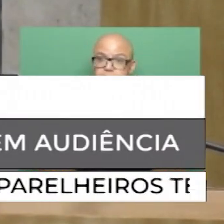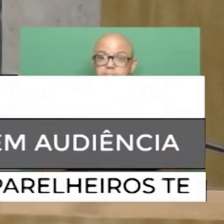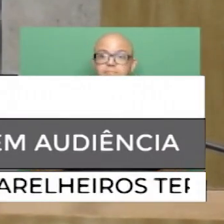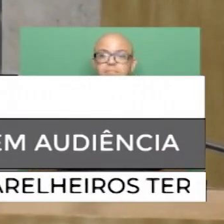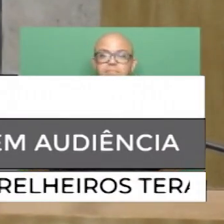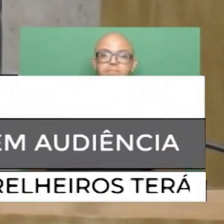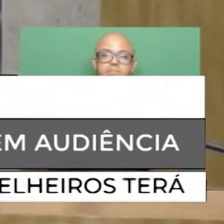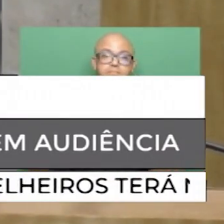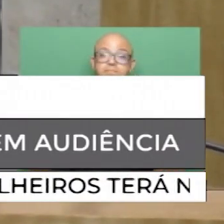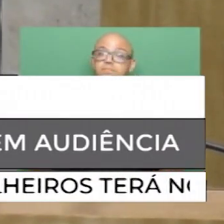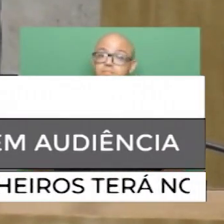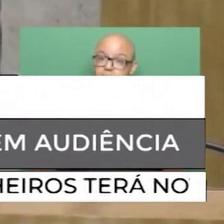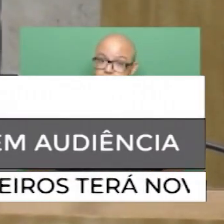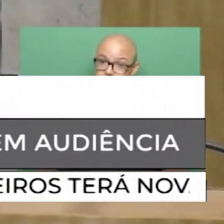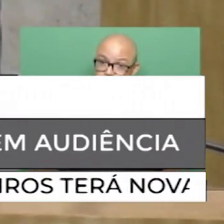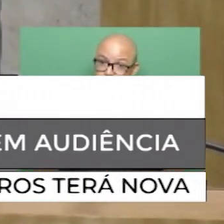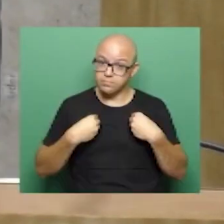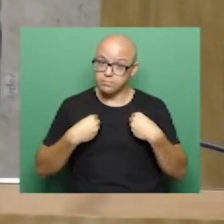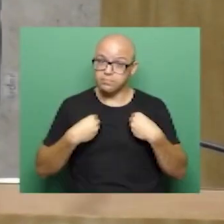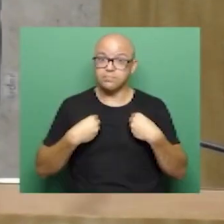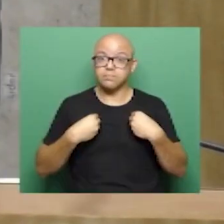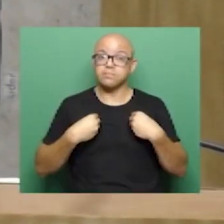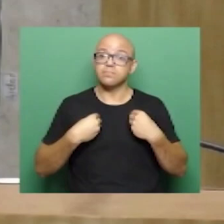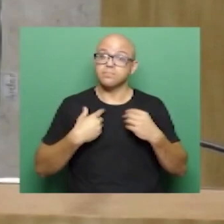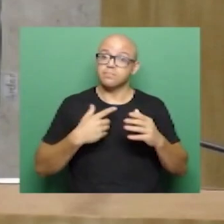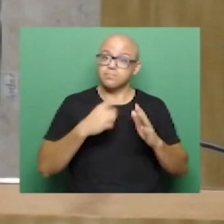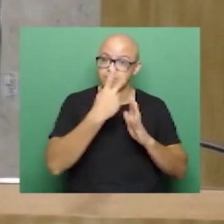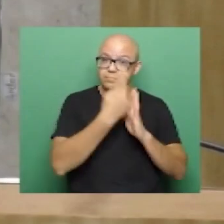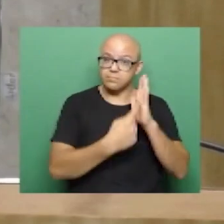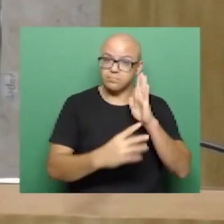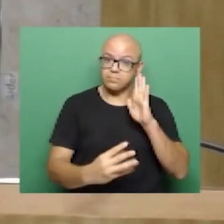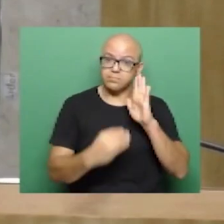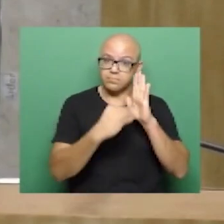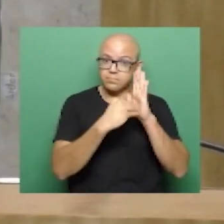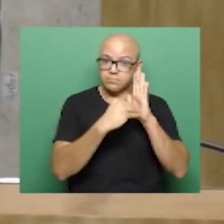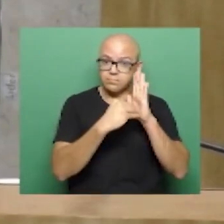possam ser absorvidas no relatório desse plano diretor.